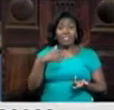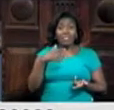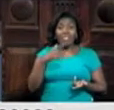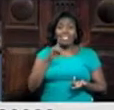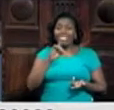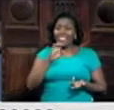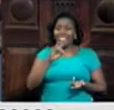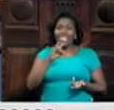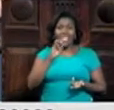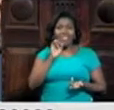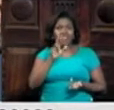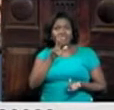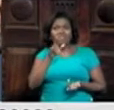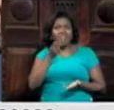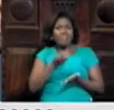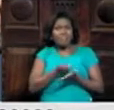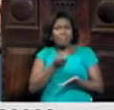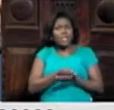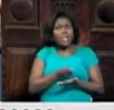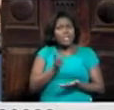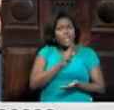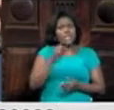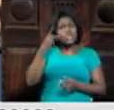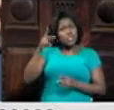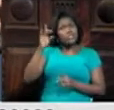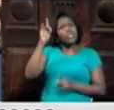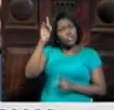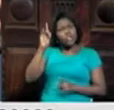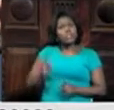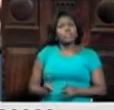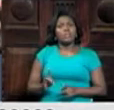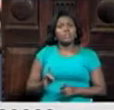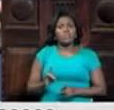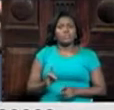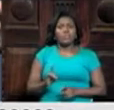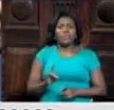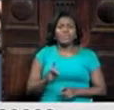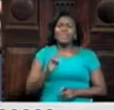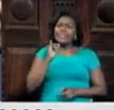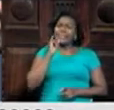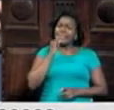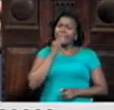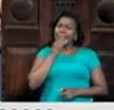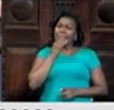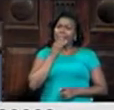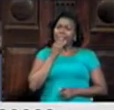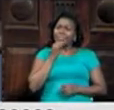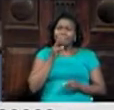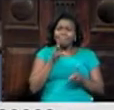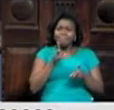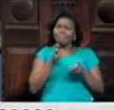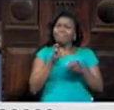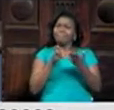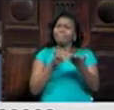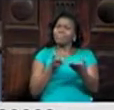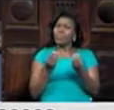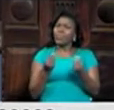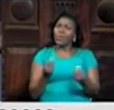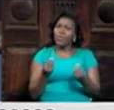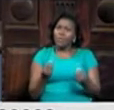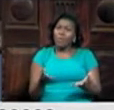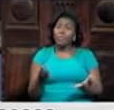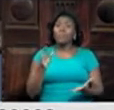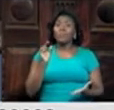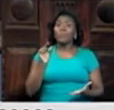de um dever, se trata de um direito, né? E é muito triste que nós cheguemos a esse momento,